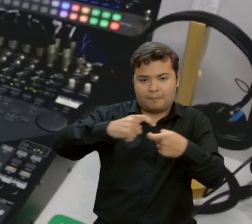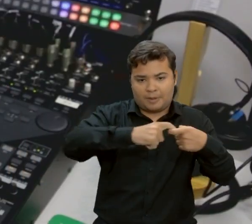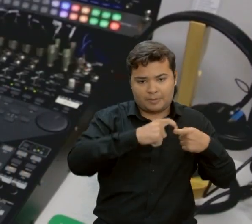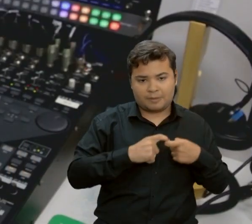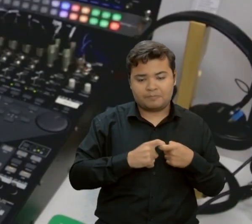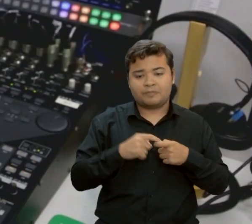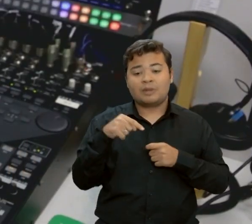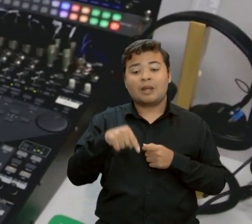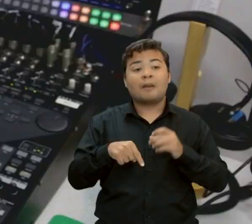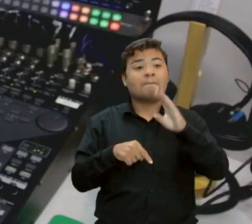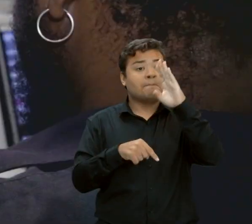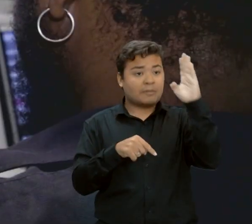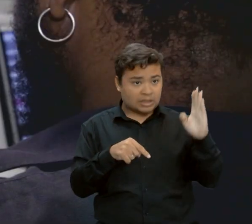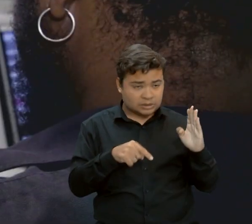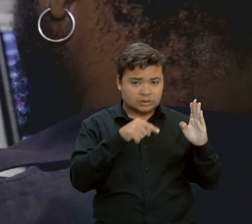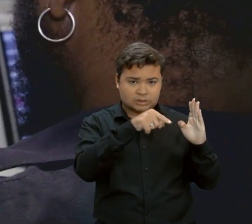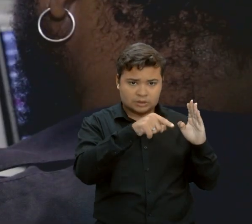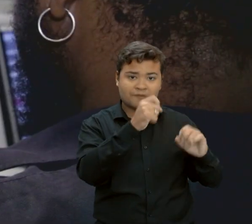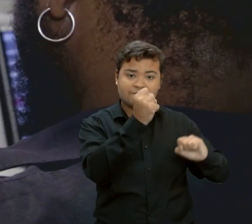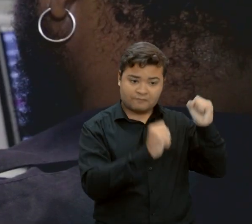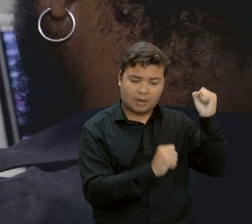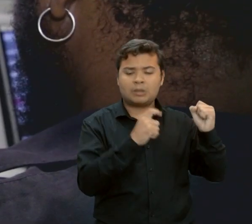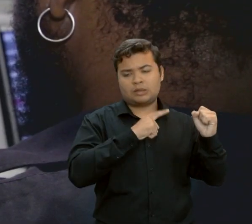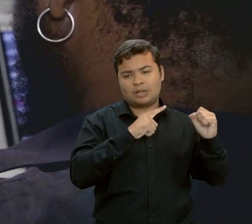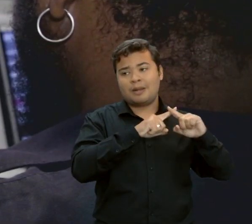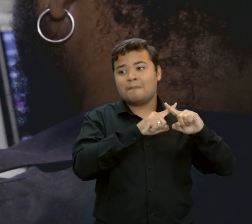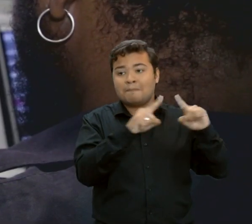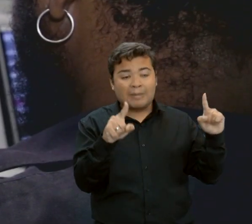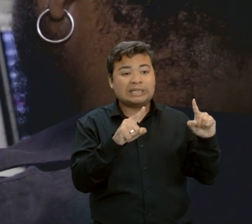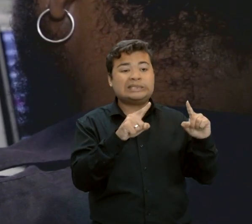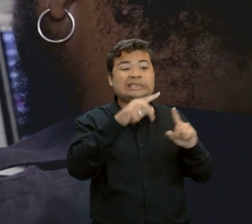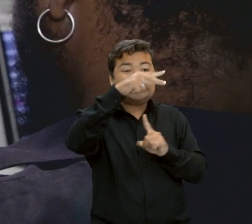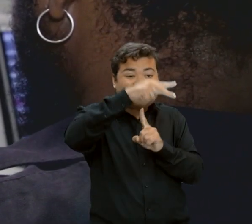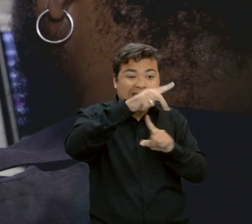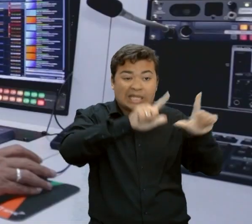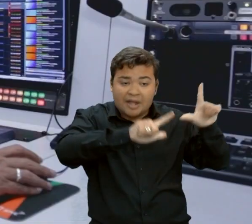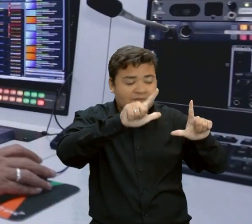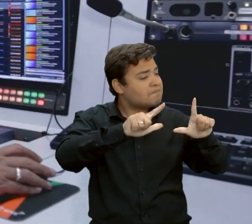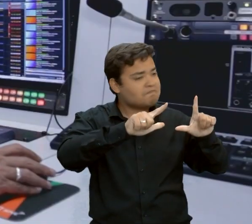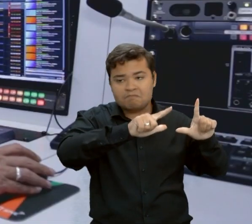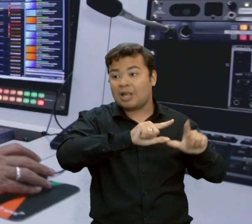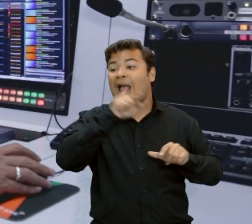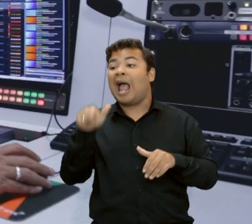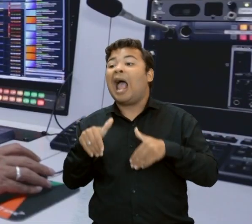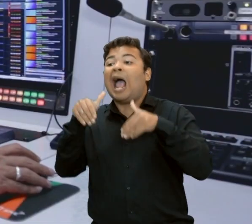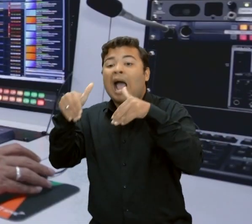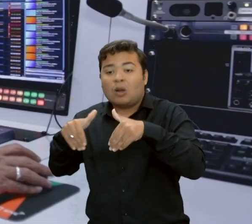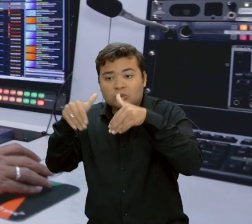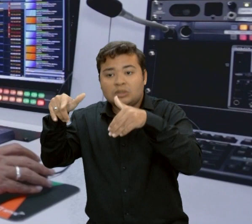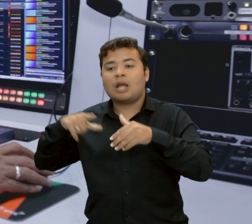de televisão. A fábrica dele é na Austrália. Então, a gente fez a especificação da antena